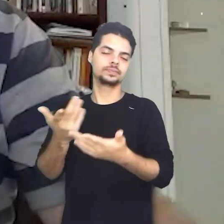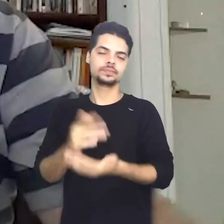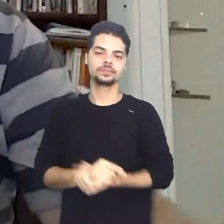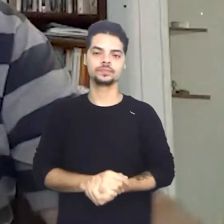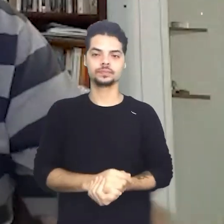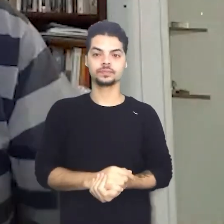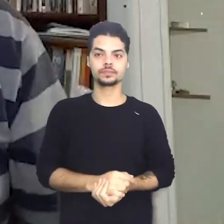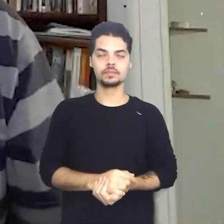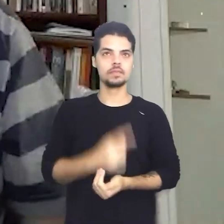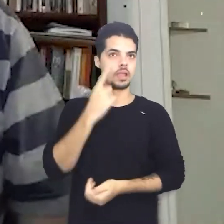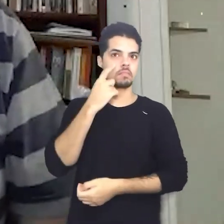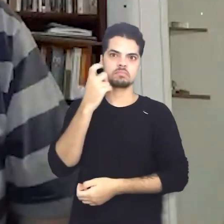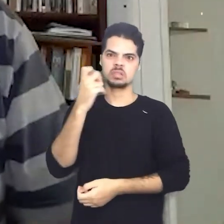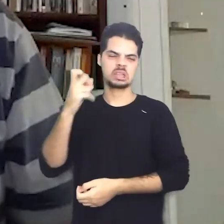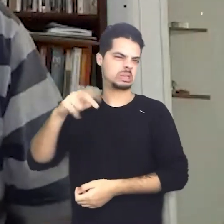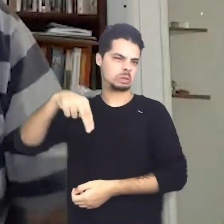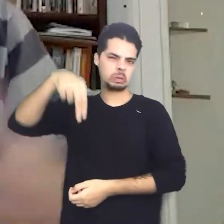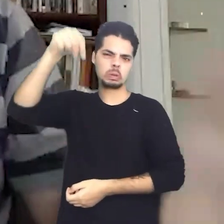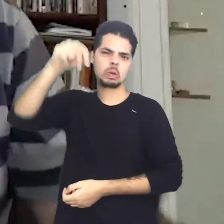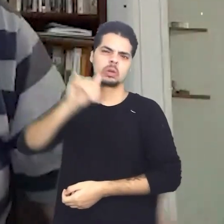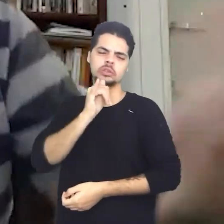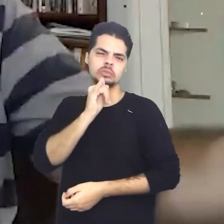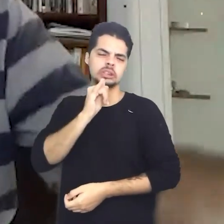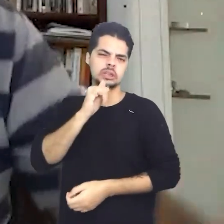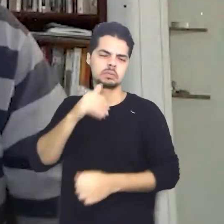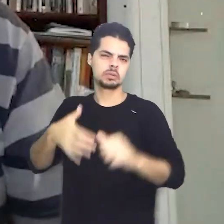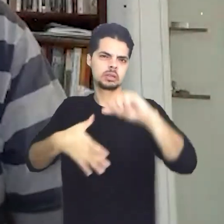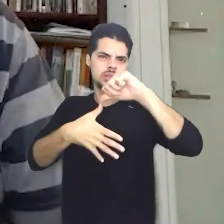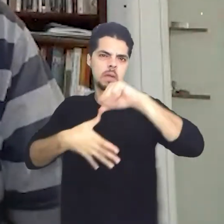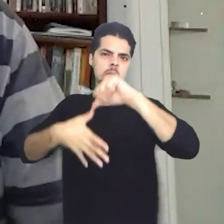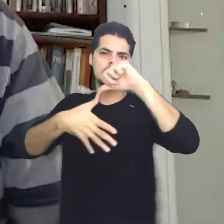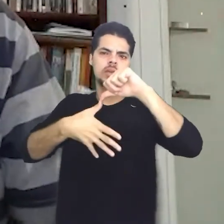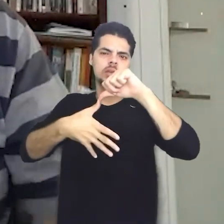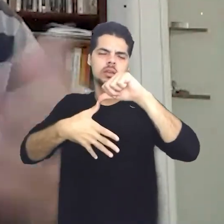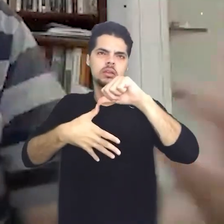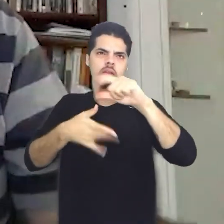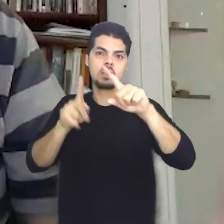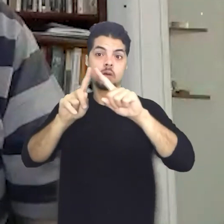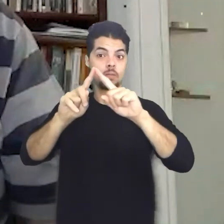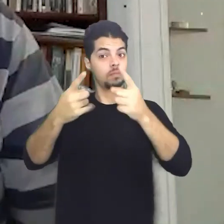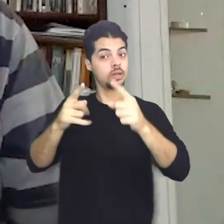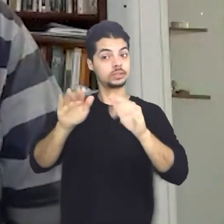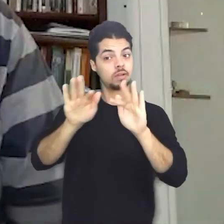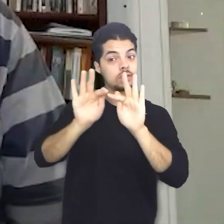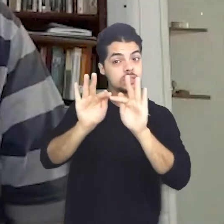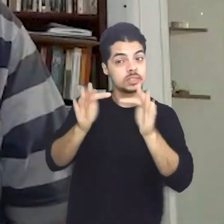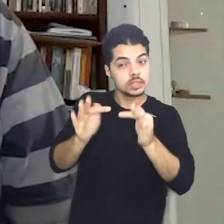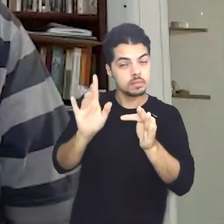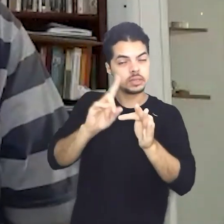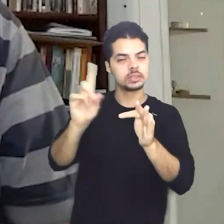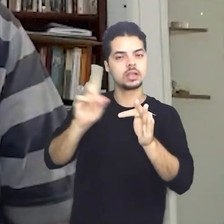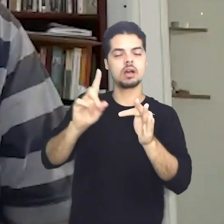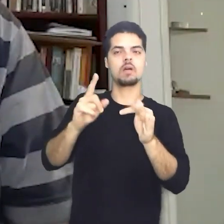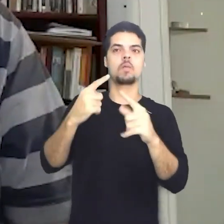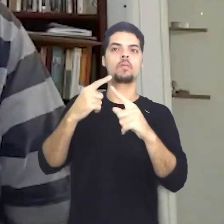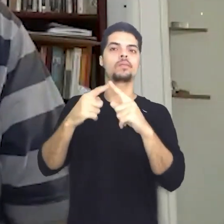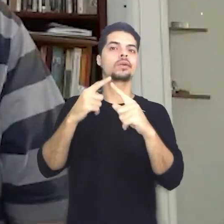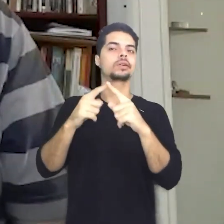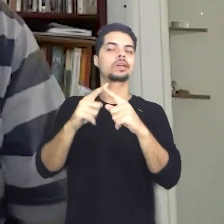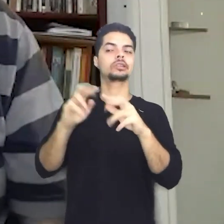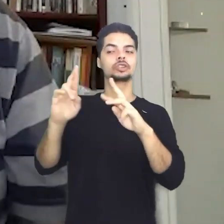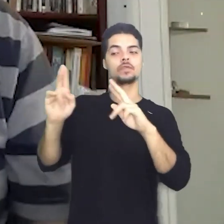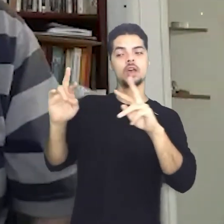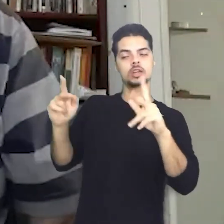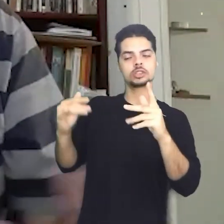comércio né era mais fácil chegar a Lisboa do que ao Rio de Janeiro para províncias do Norte por exemplo da América